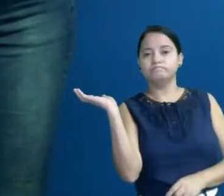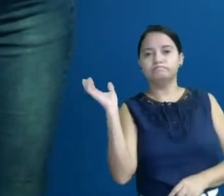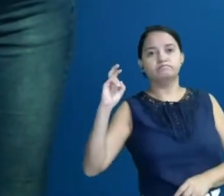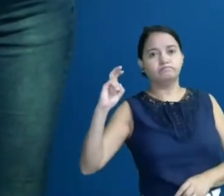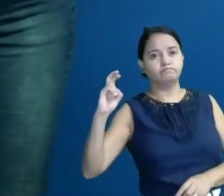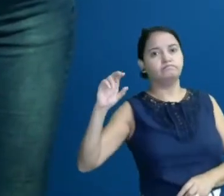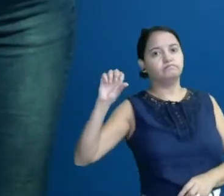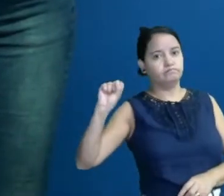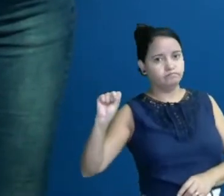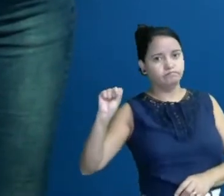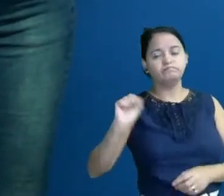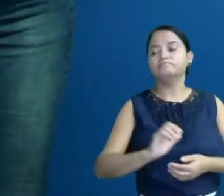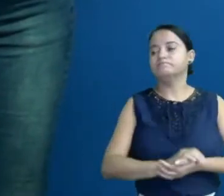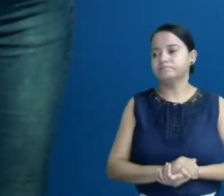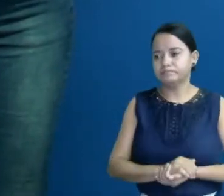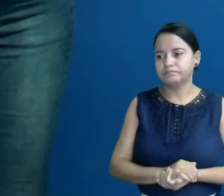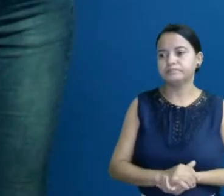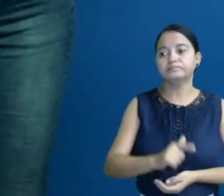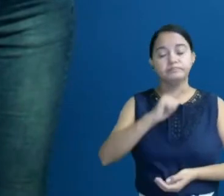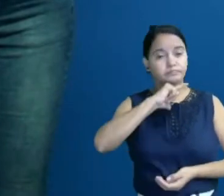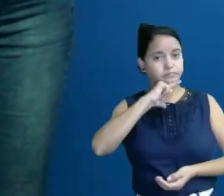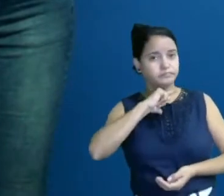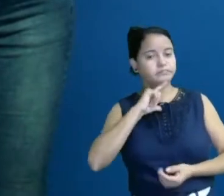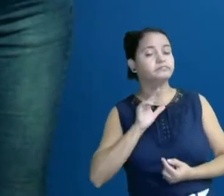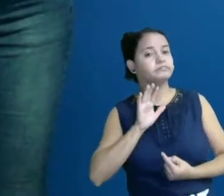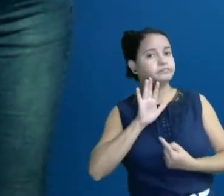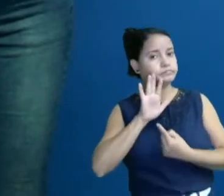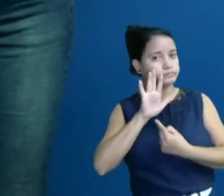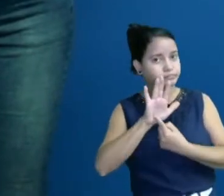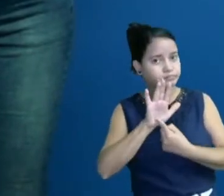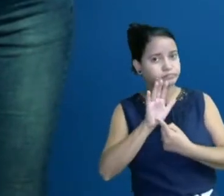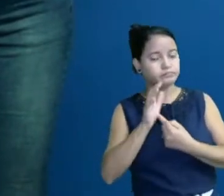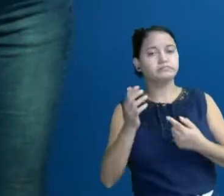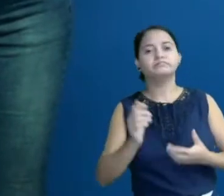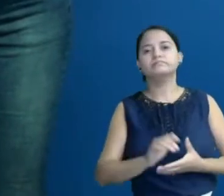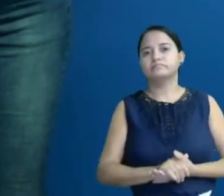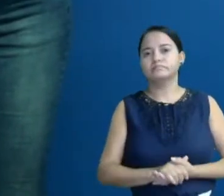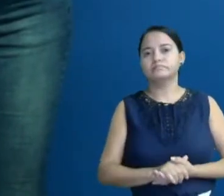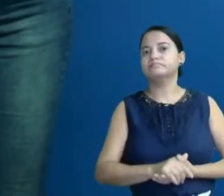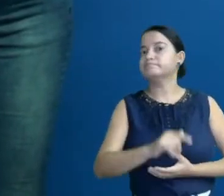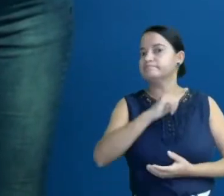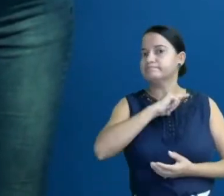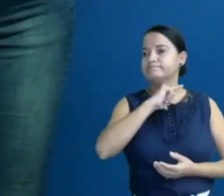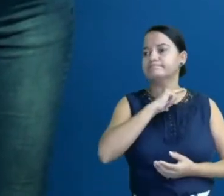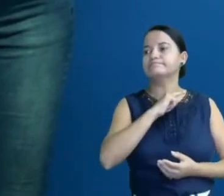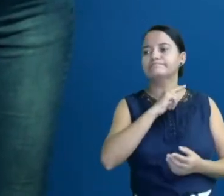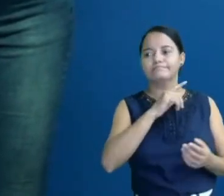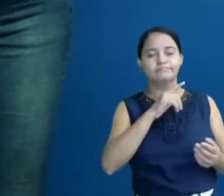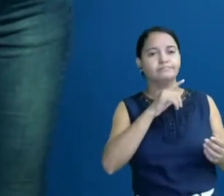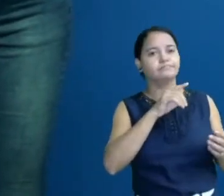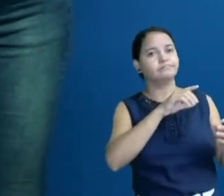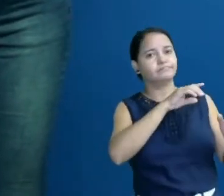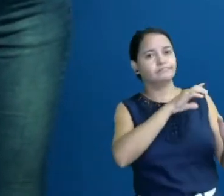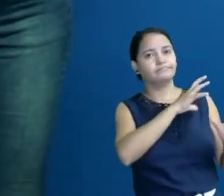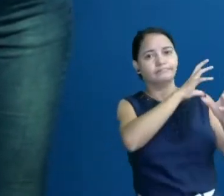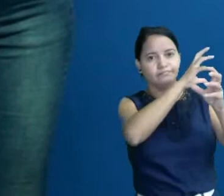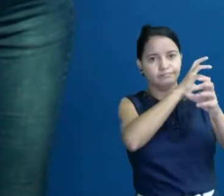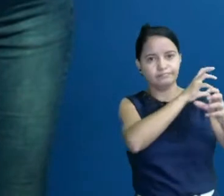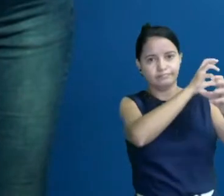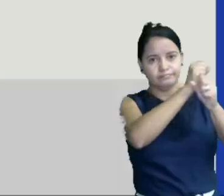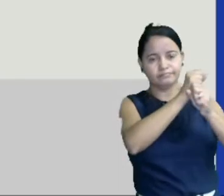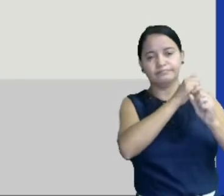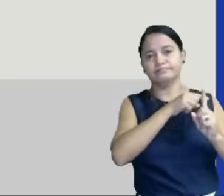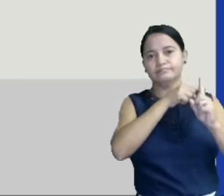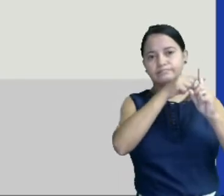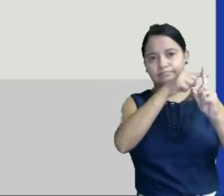alma água representação Zinha aí de uma operação né operação